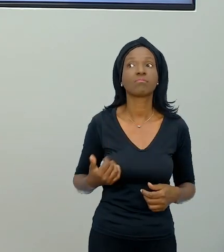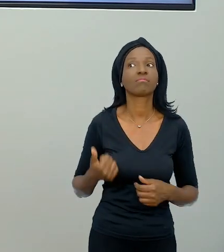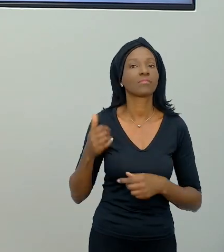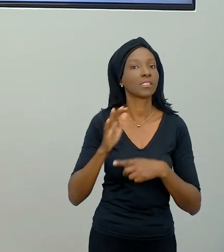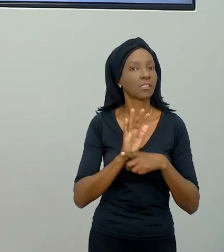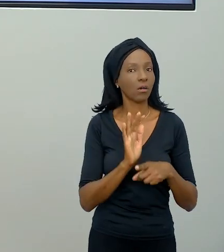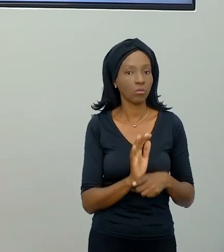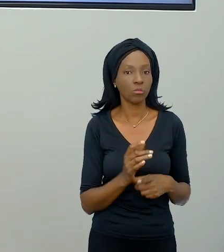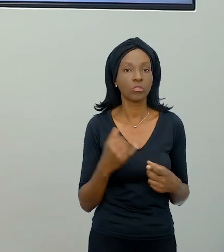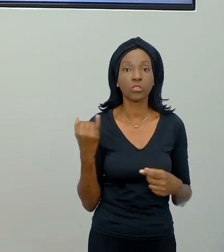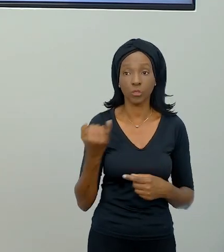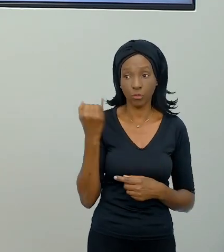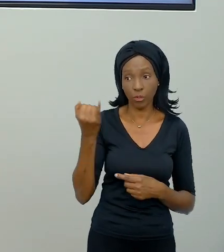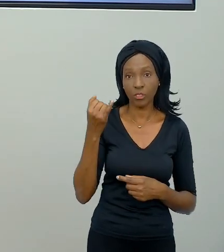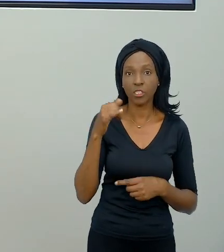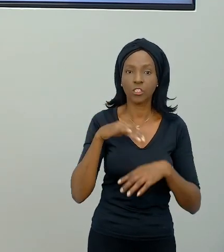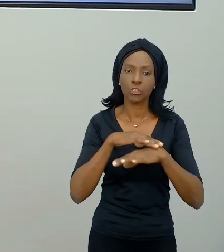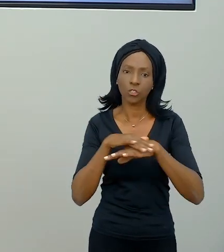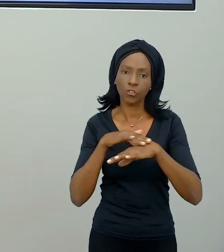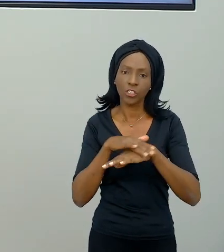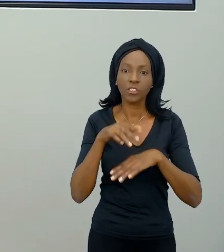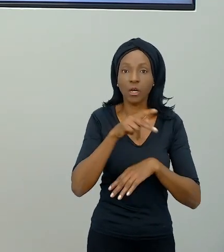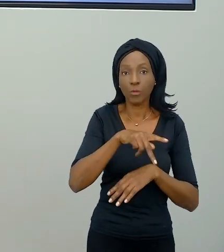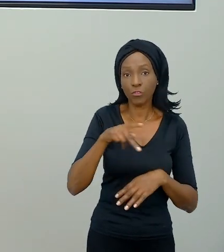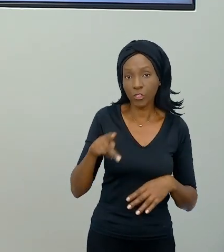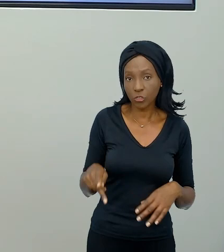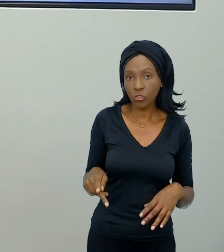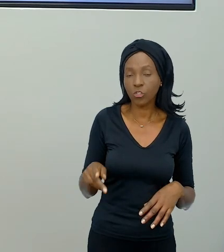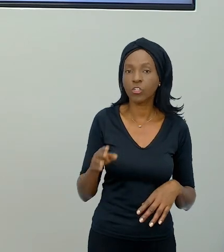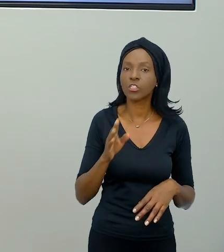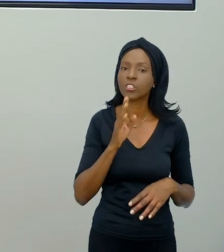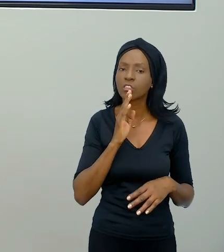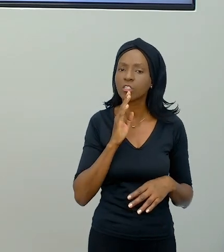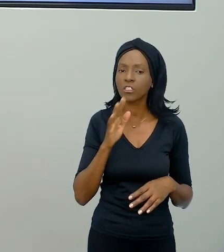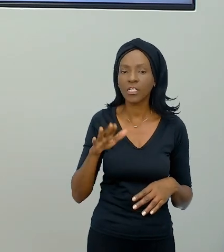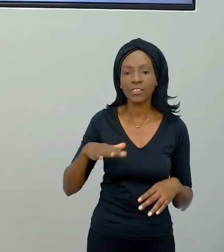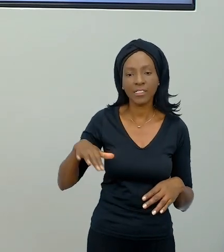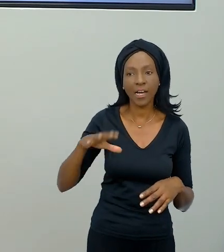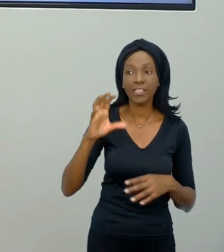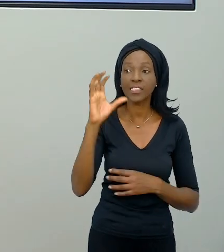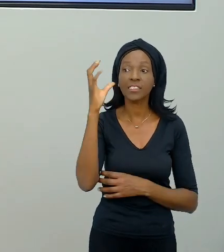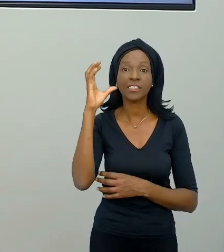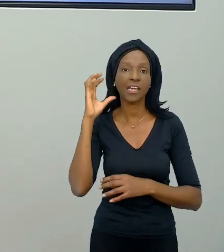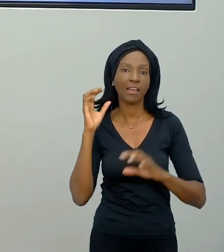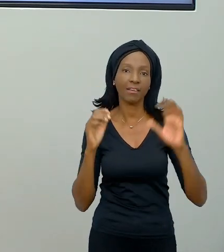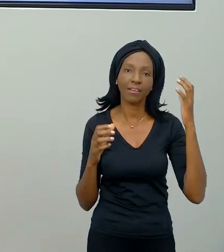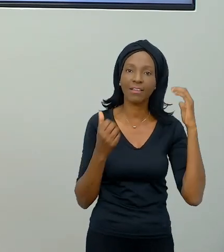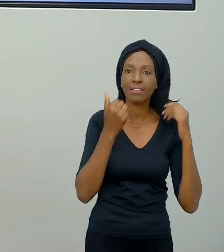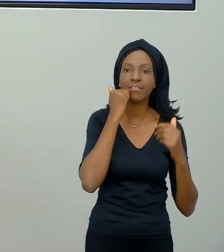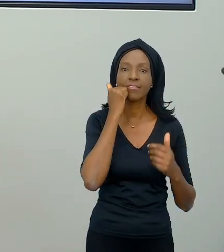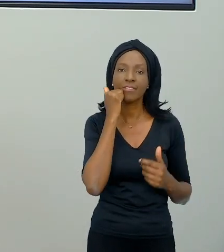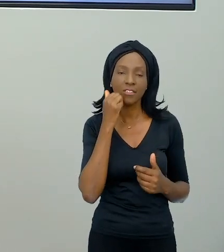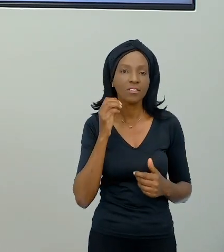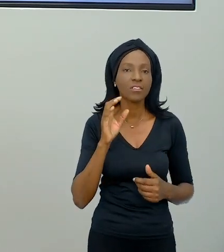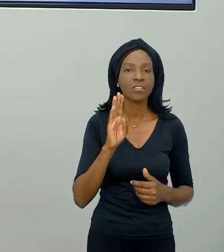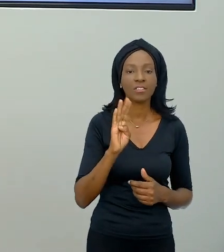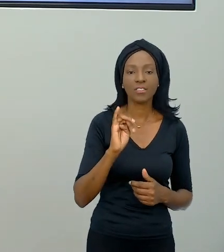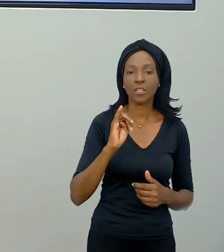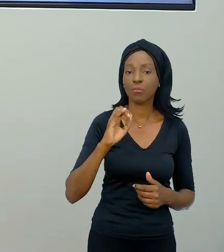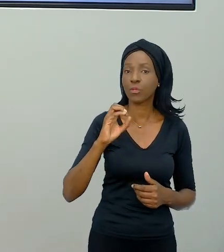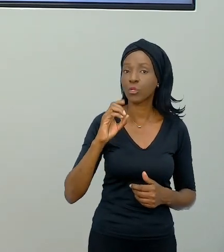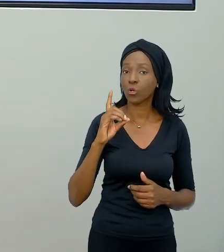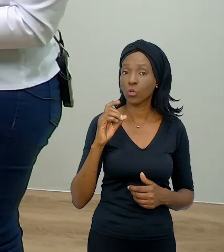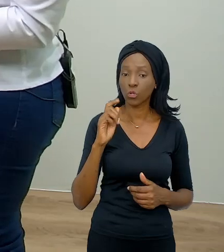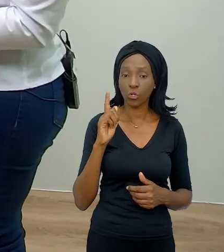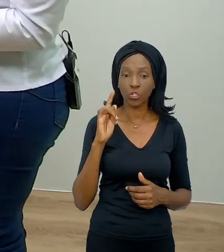professores que tenham conhecimento aí, principalmente na área das ciências da natureza, da biologia, né? Para que